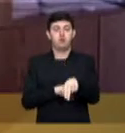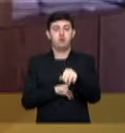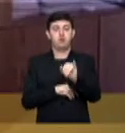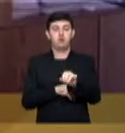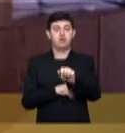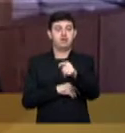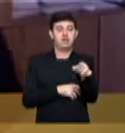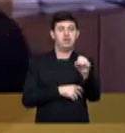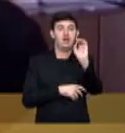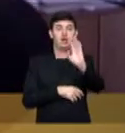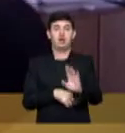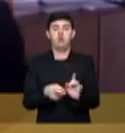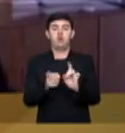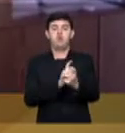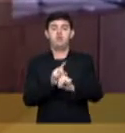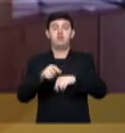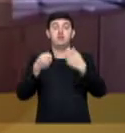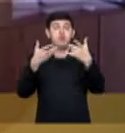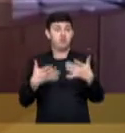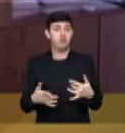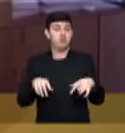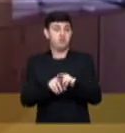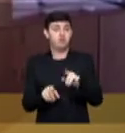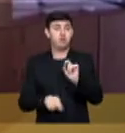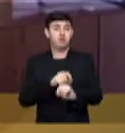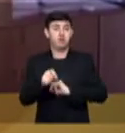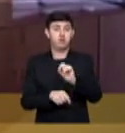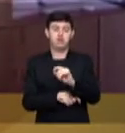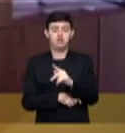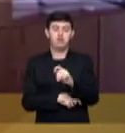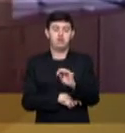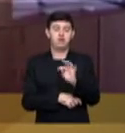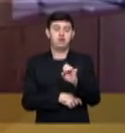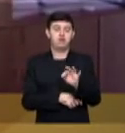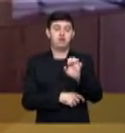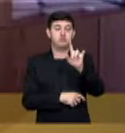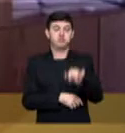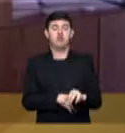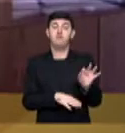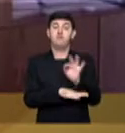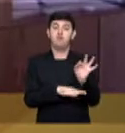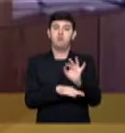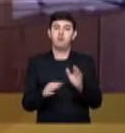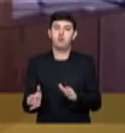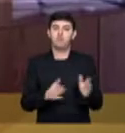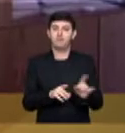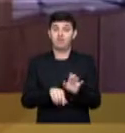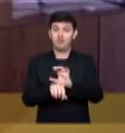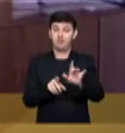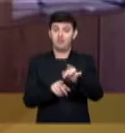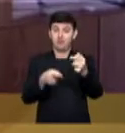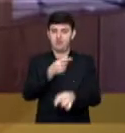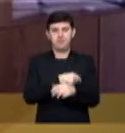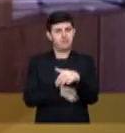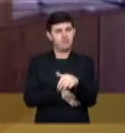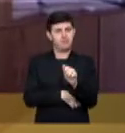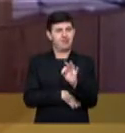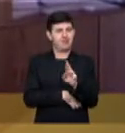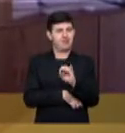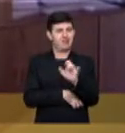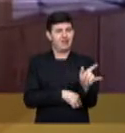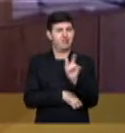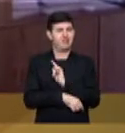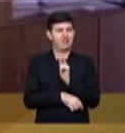formal e é patente a necessidade da Suprema Corte se manifestar. Sobre a inconstitucionalidade material, temos vários